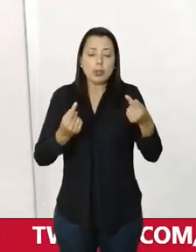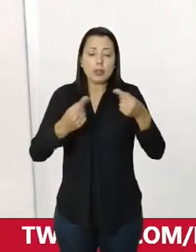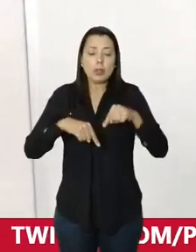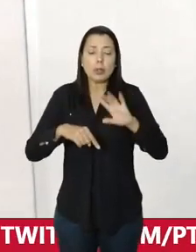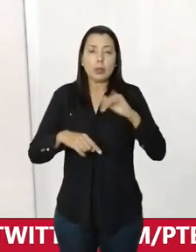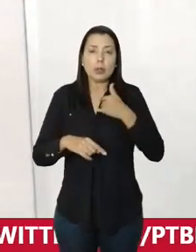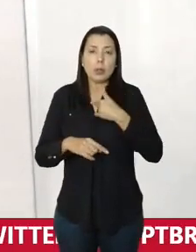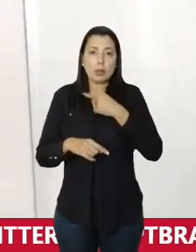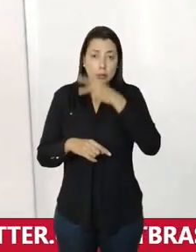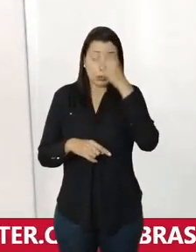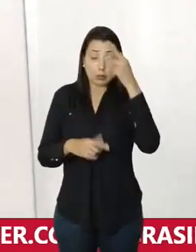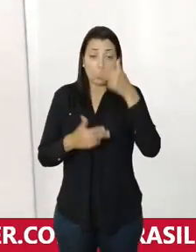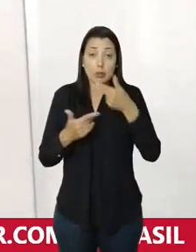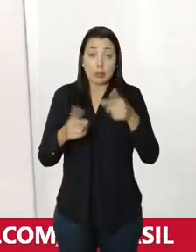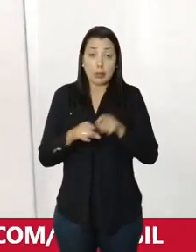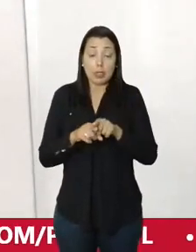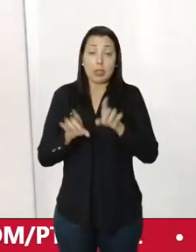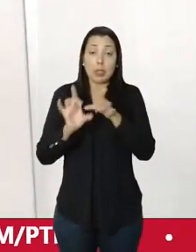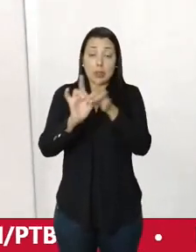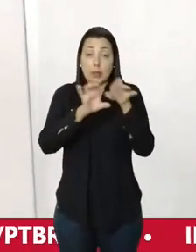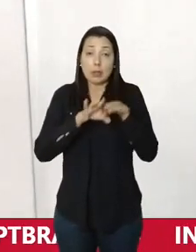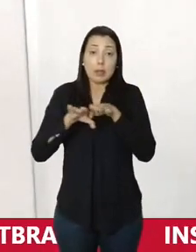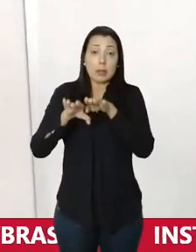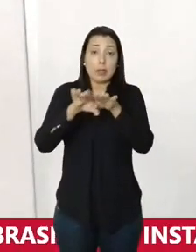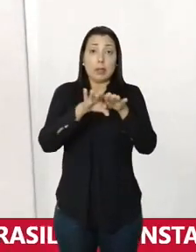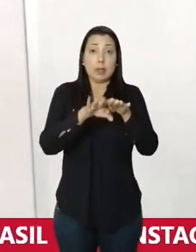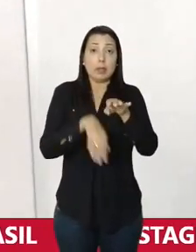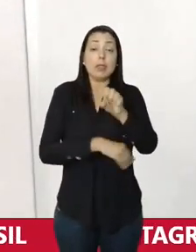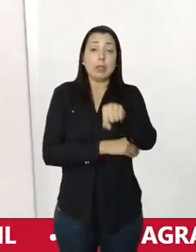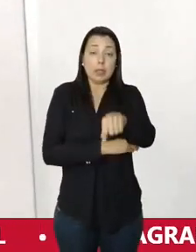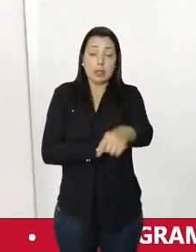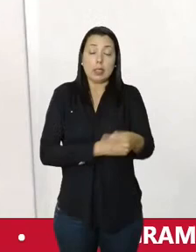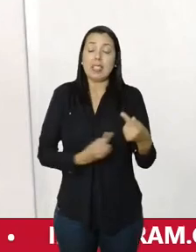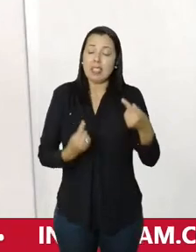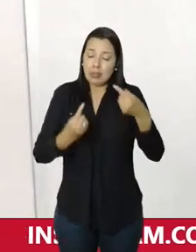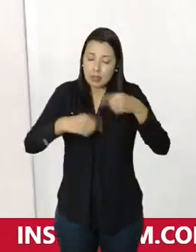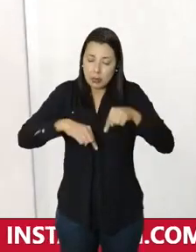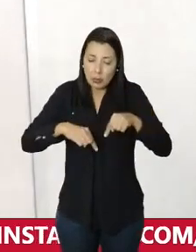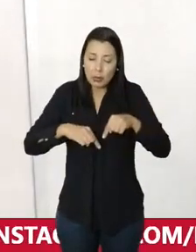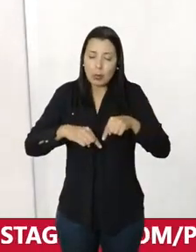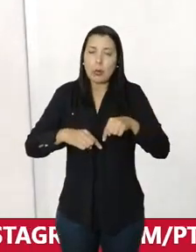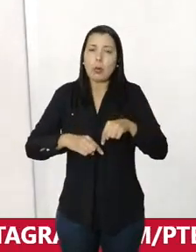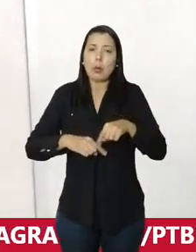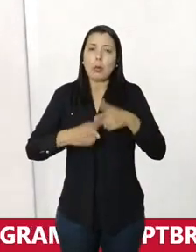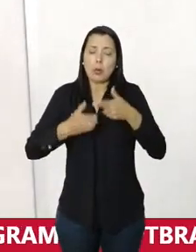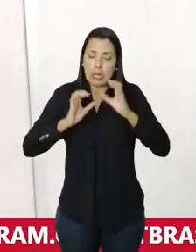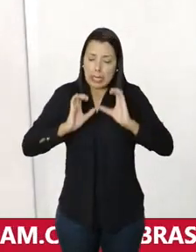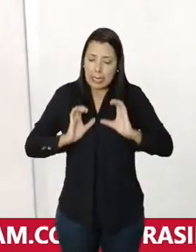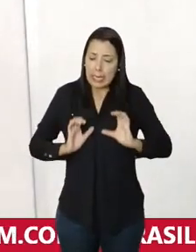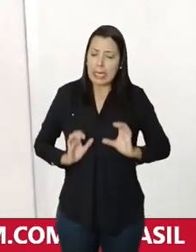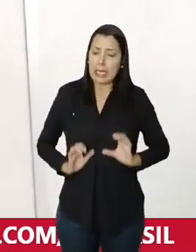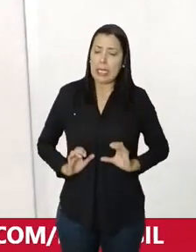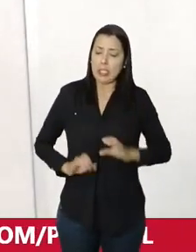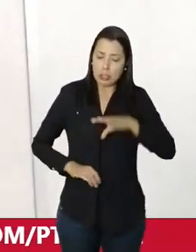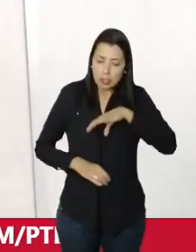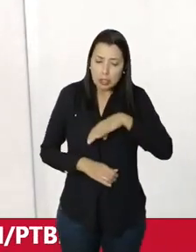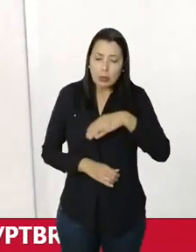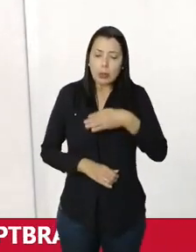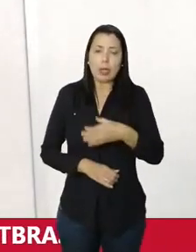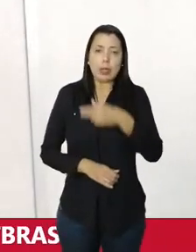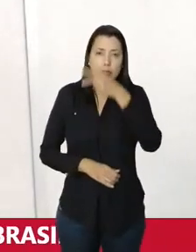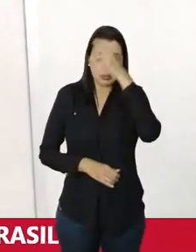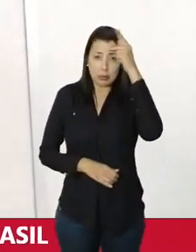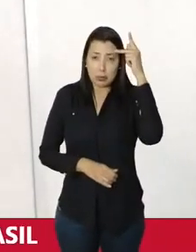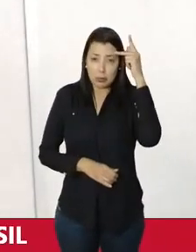os novos algozes da democracia e enfrentou com a postura altiva, com a coragem dos